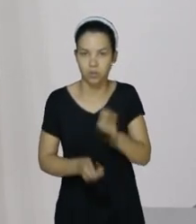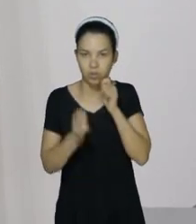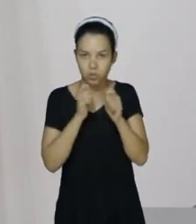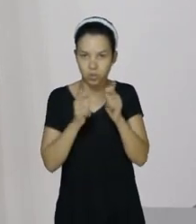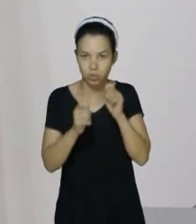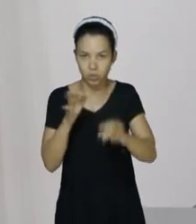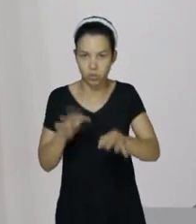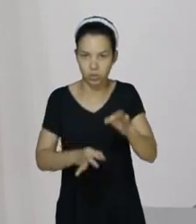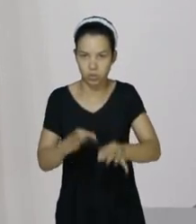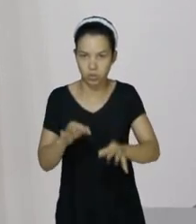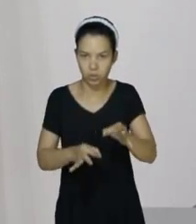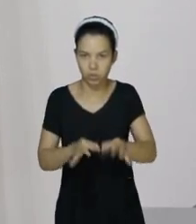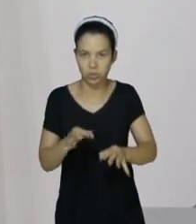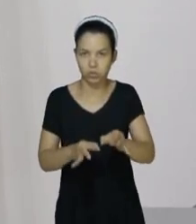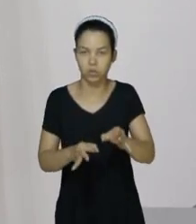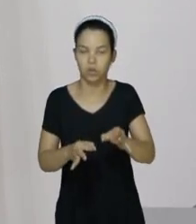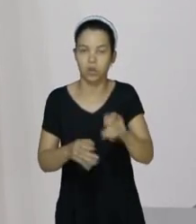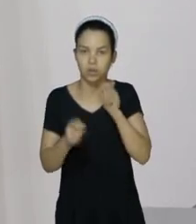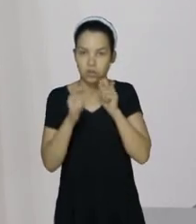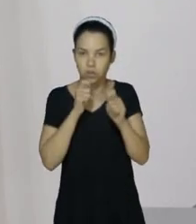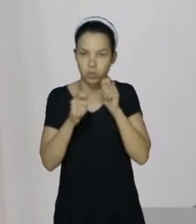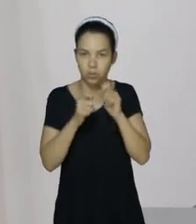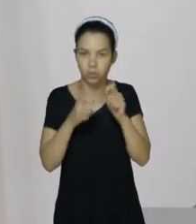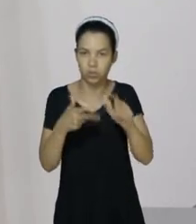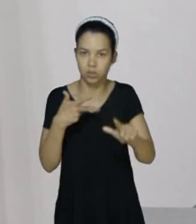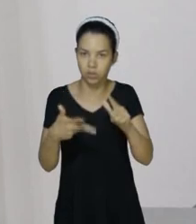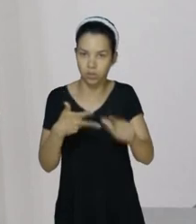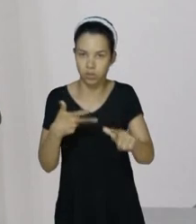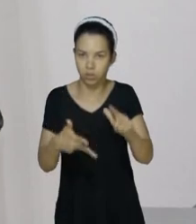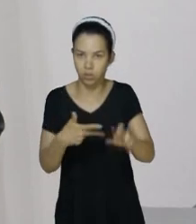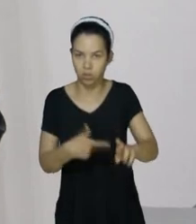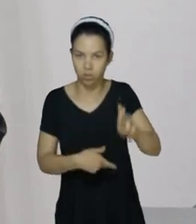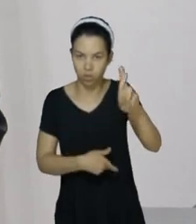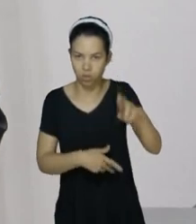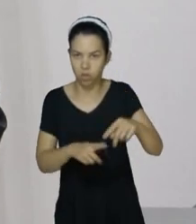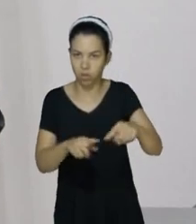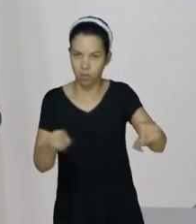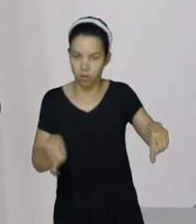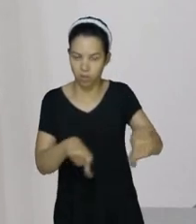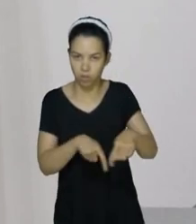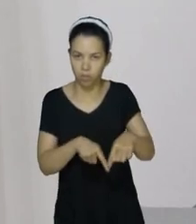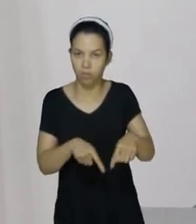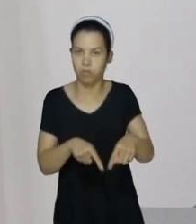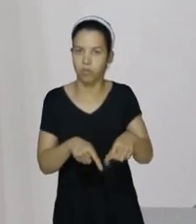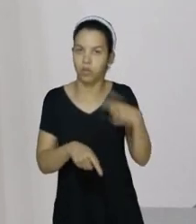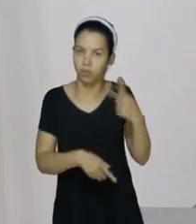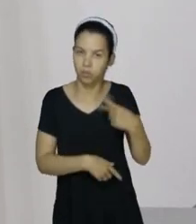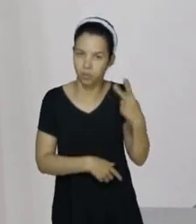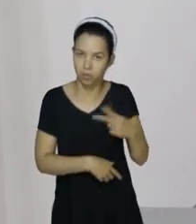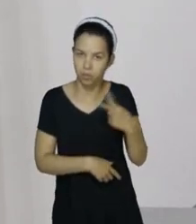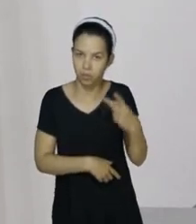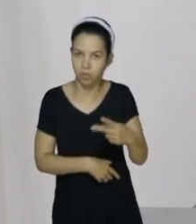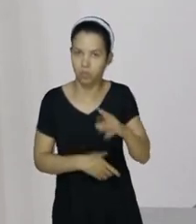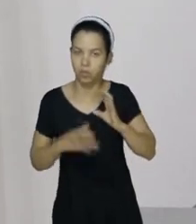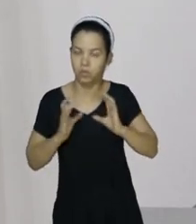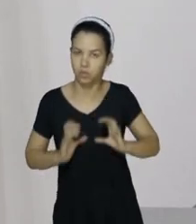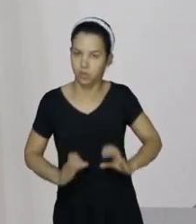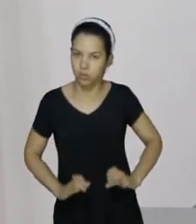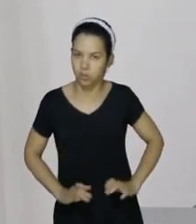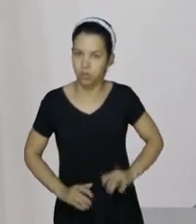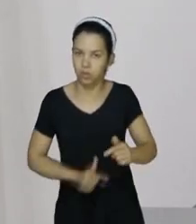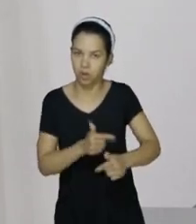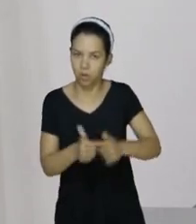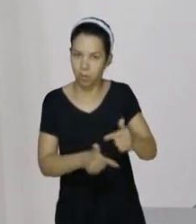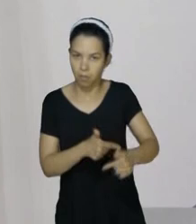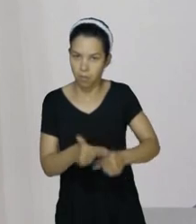seja você um assessor legislativo, seja você um chefe de gabinete, seja você um cidadão, cidadã, um servente de pedreiro, um médico,